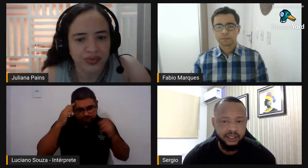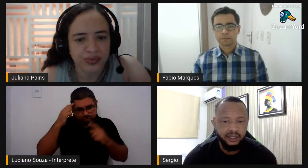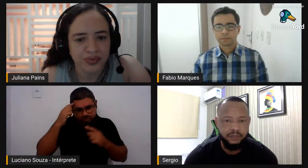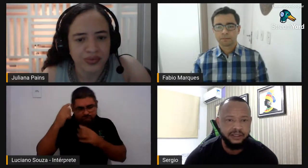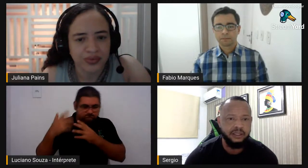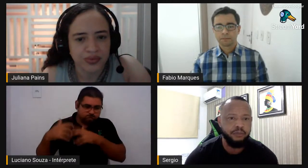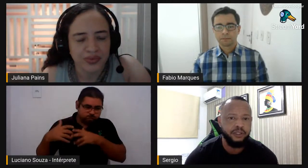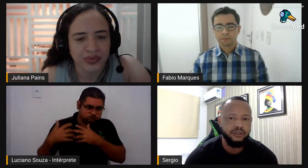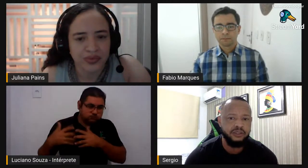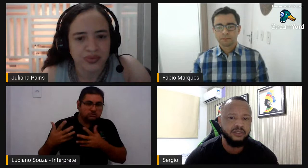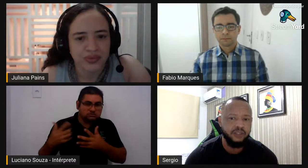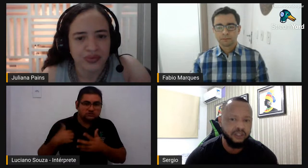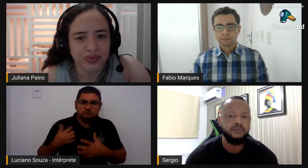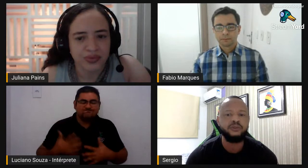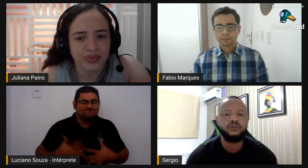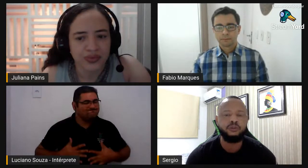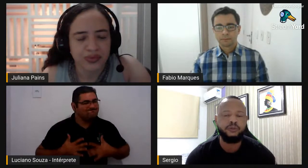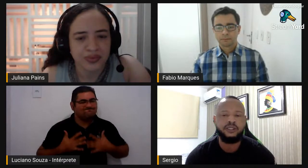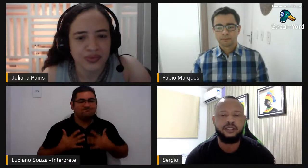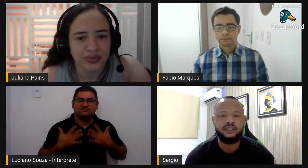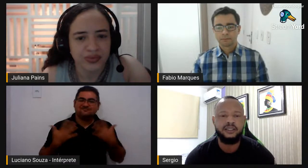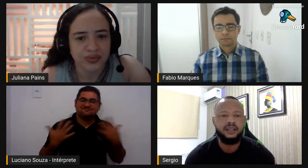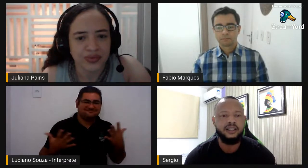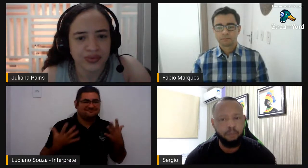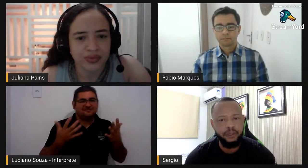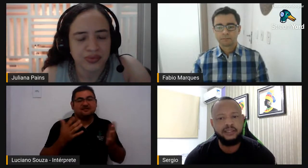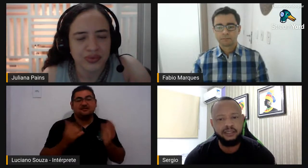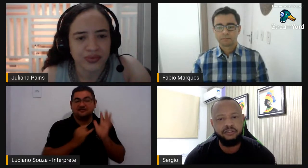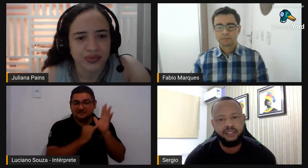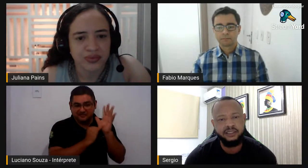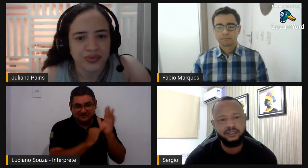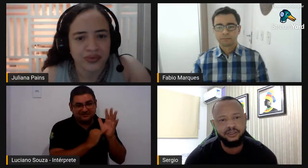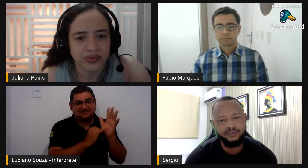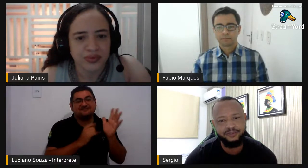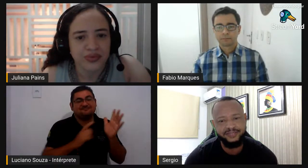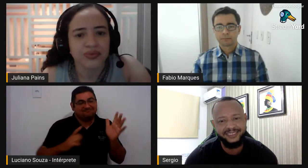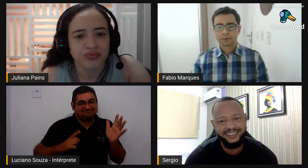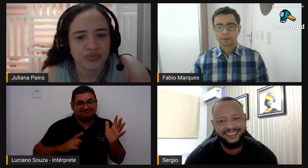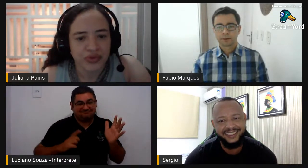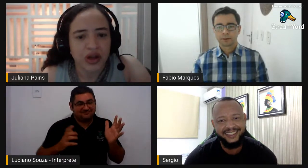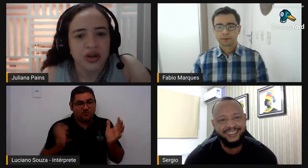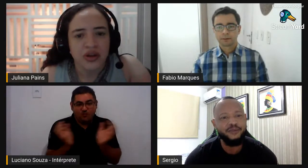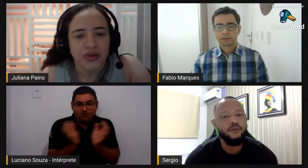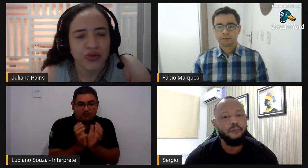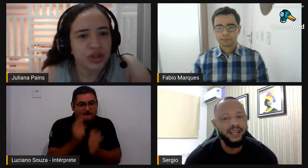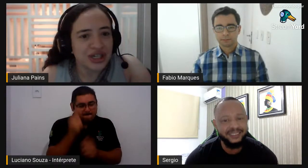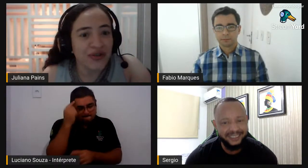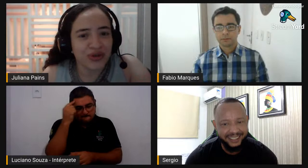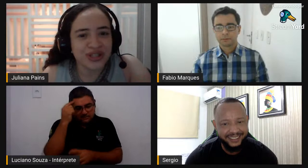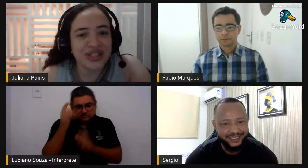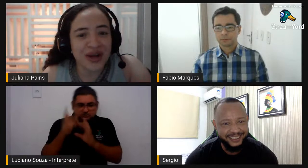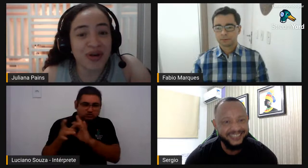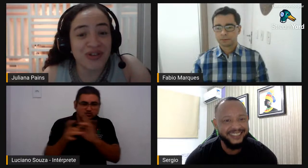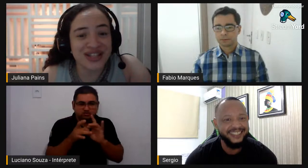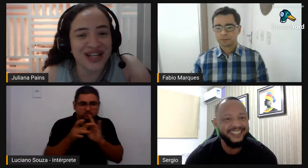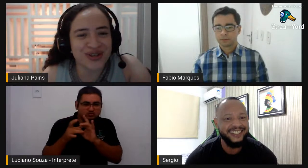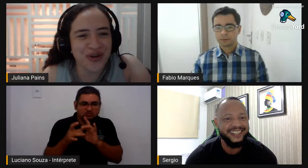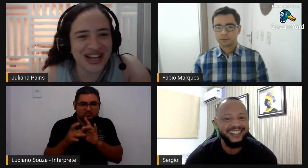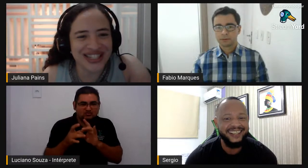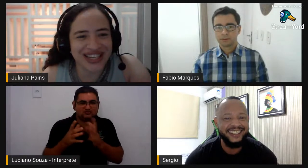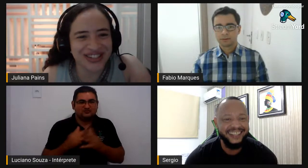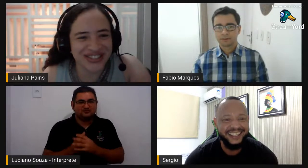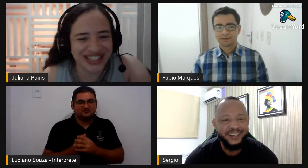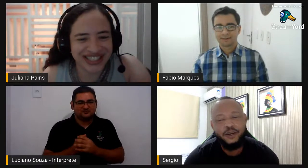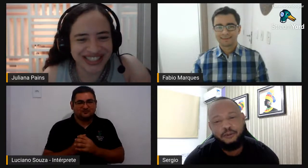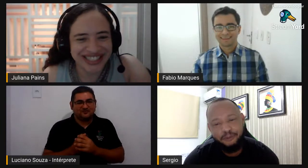sinto muito orgulhoso de estar em Camaçari porque eu senti que nós temos um grupo que e pensa que faz isso então é um prazer isso aí